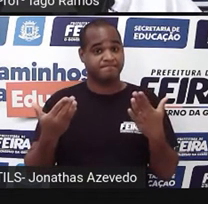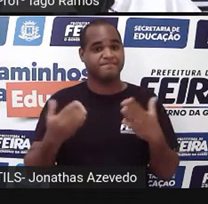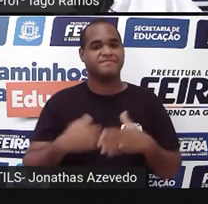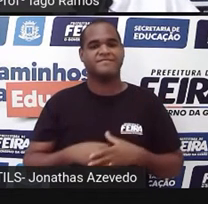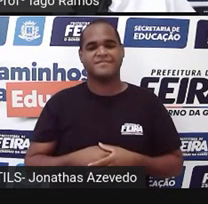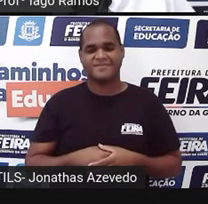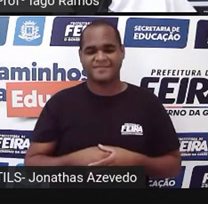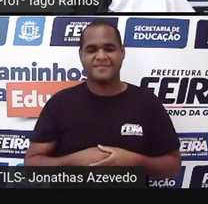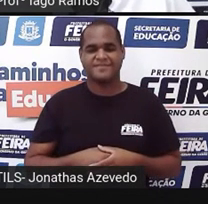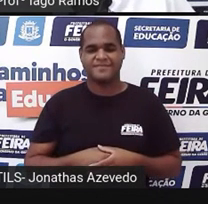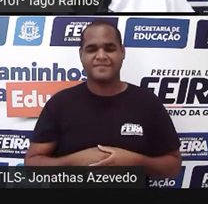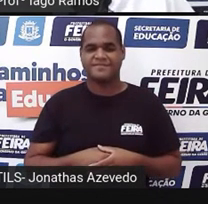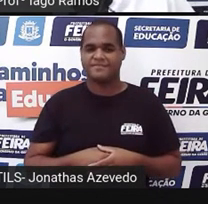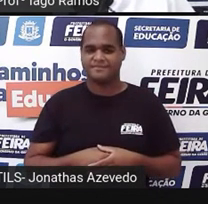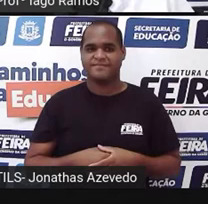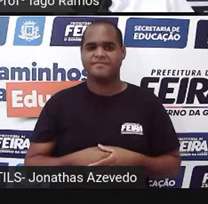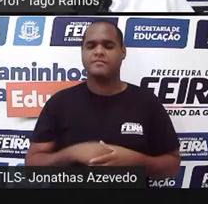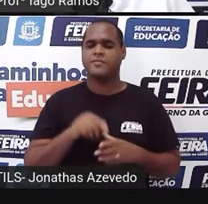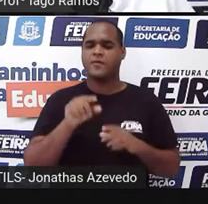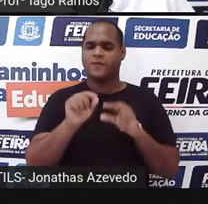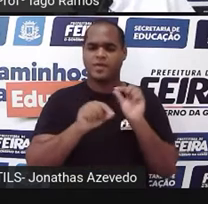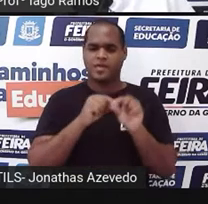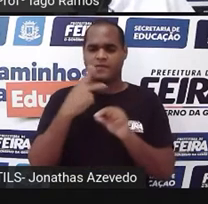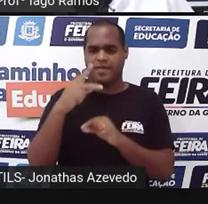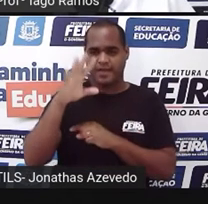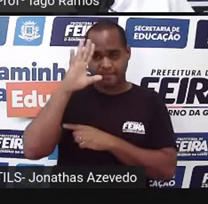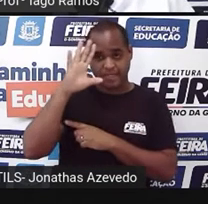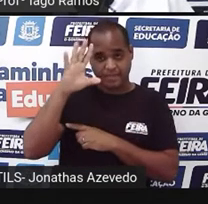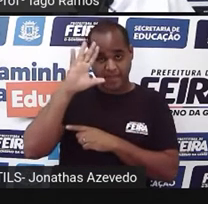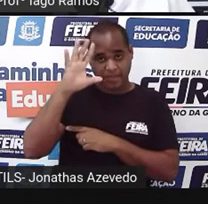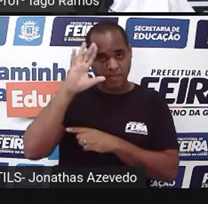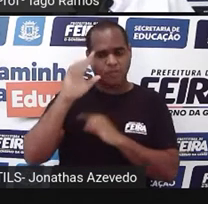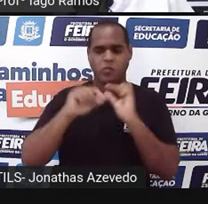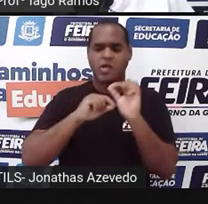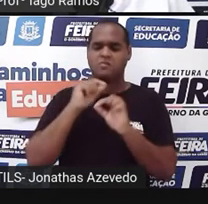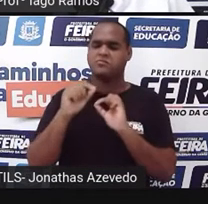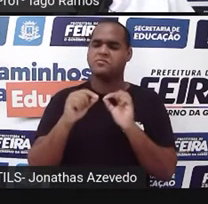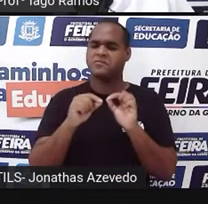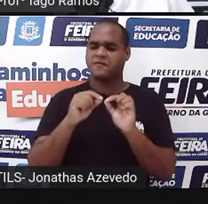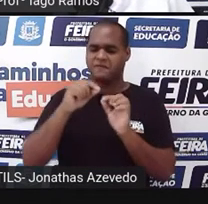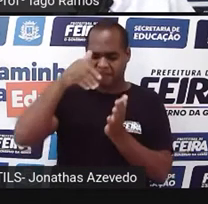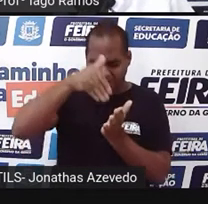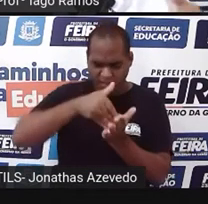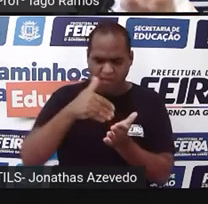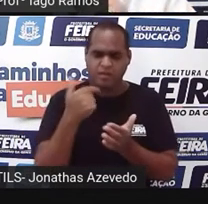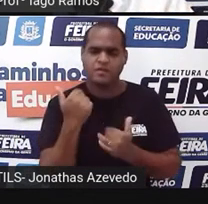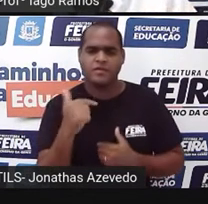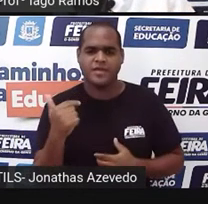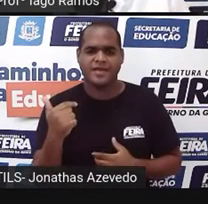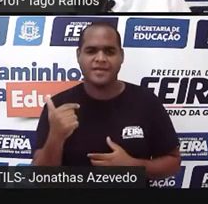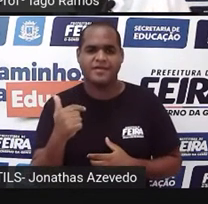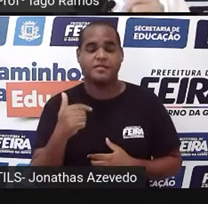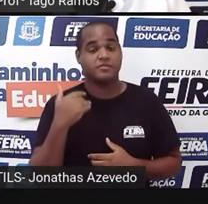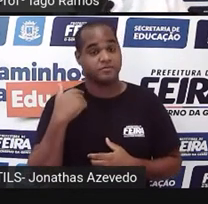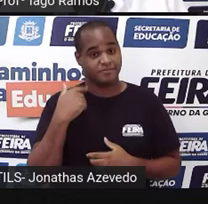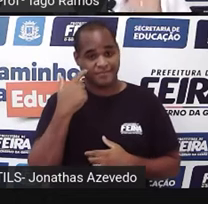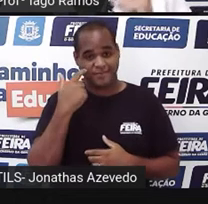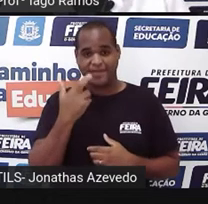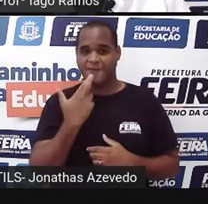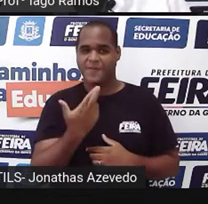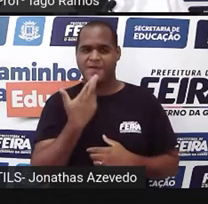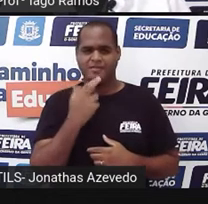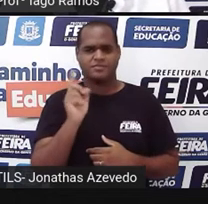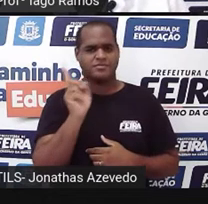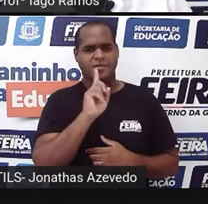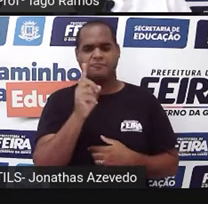né para você pensar o que é o infinito né eu não vou te dar a resposta isso